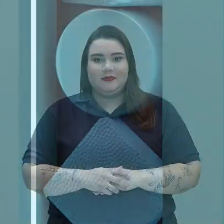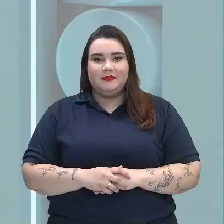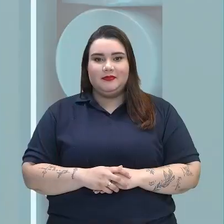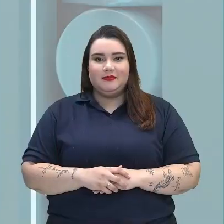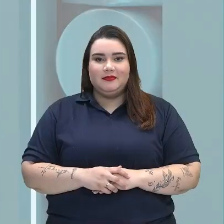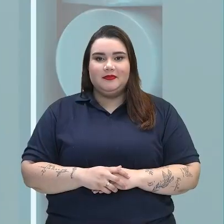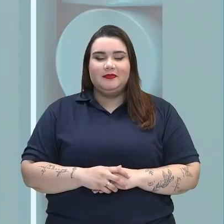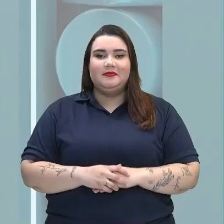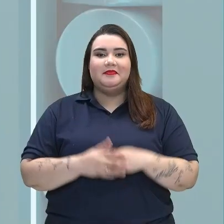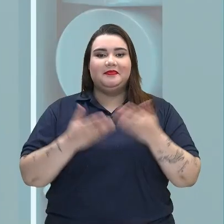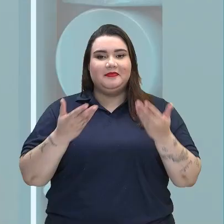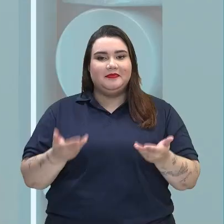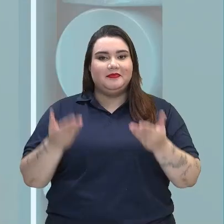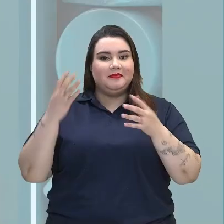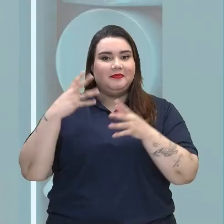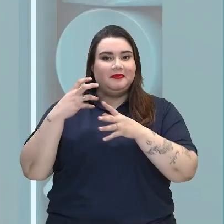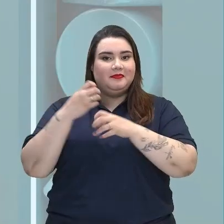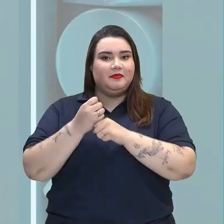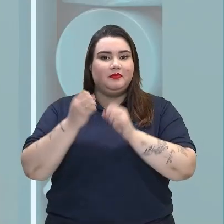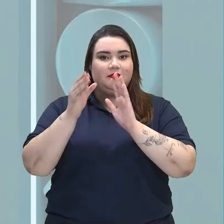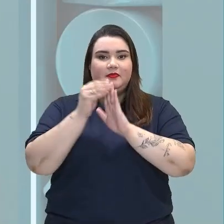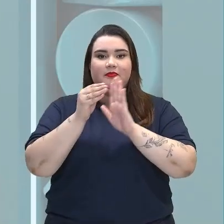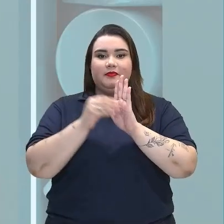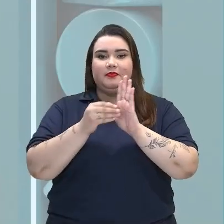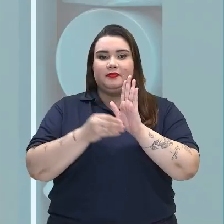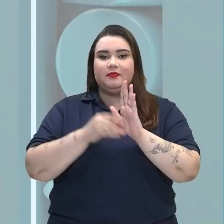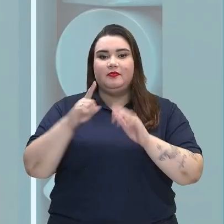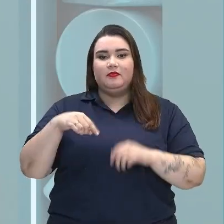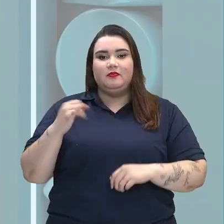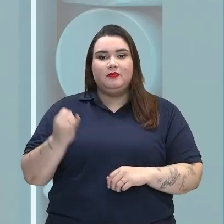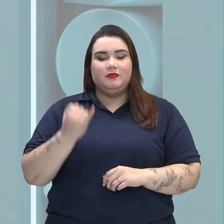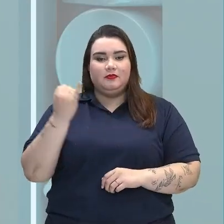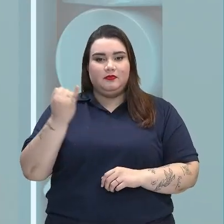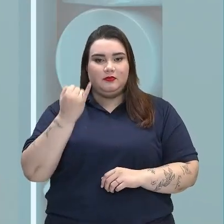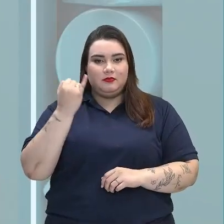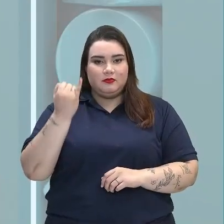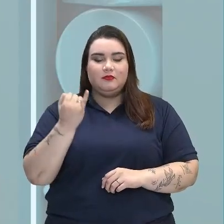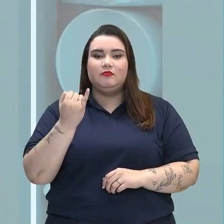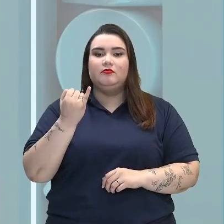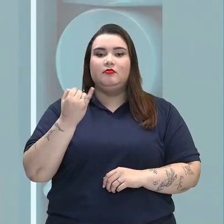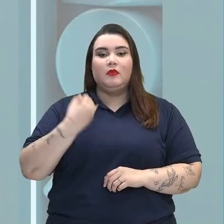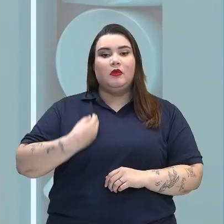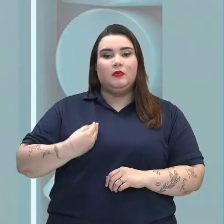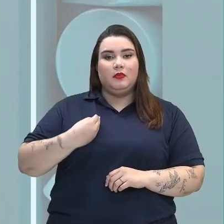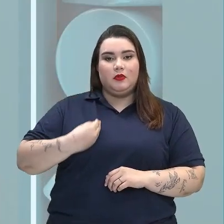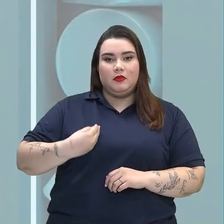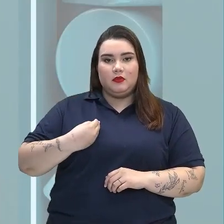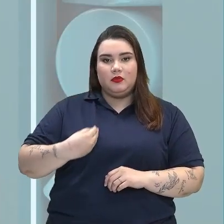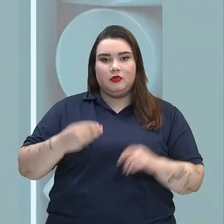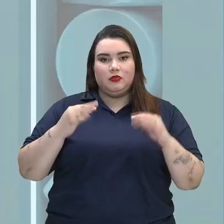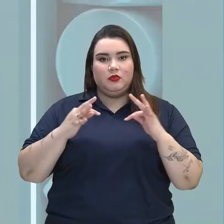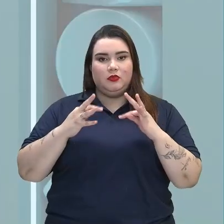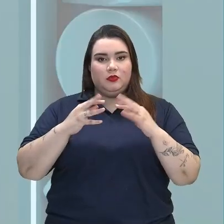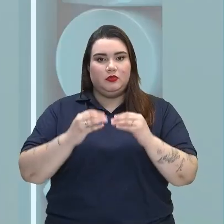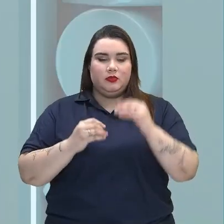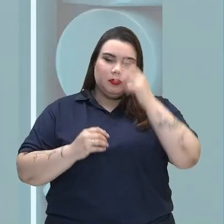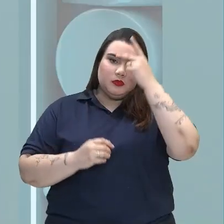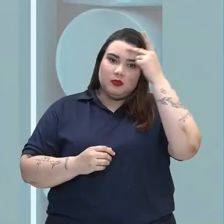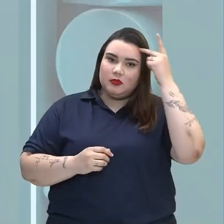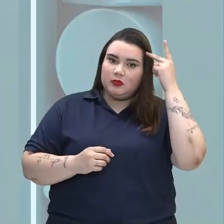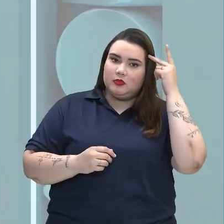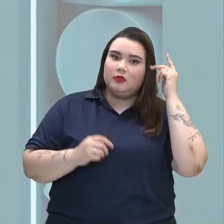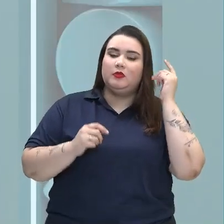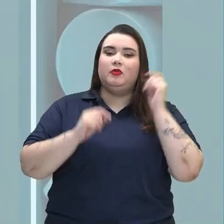Nós vamos revisar um assunto que é importantíssimo para a vida de todas as pessoas